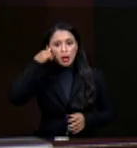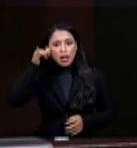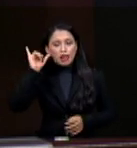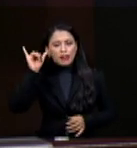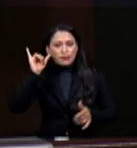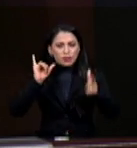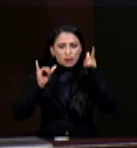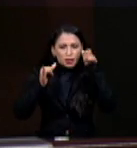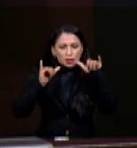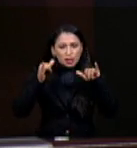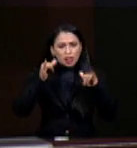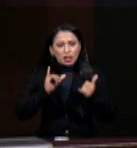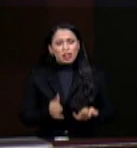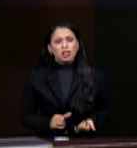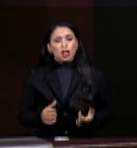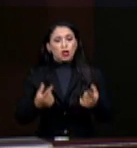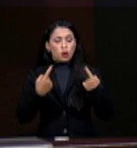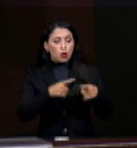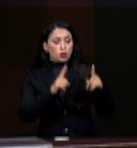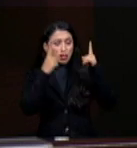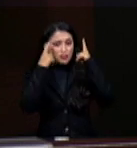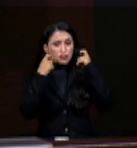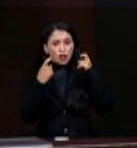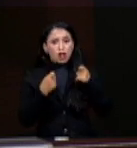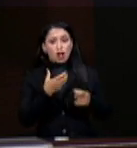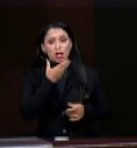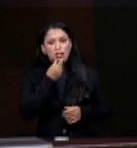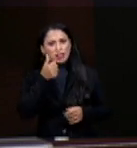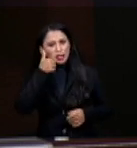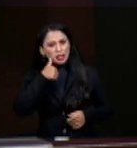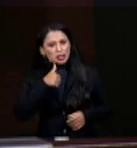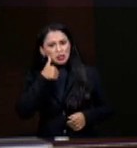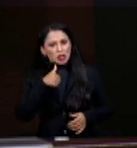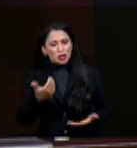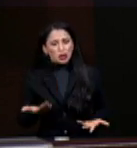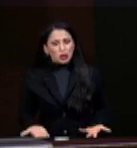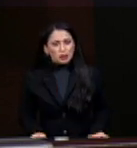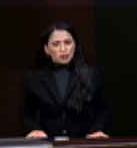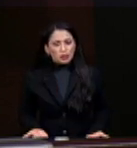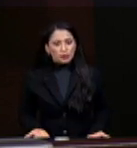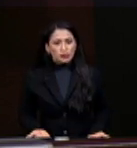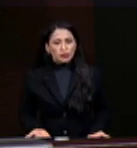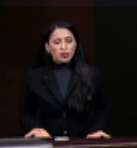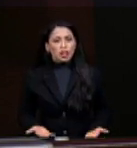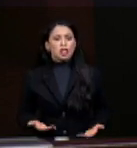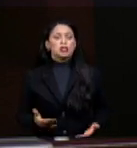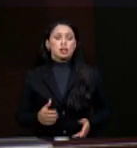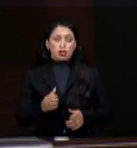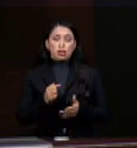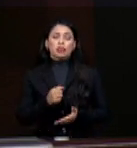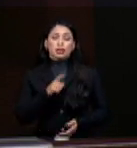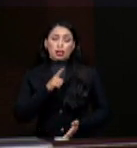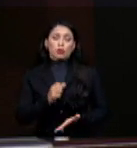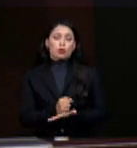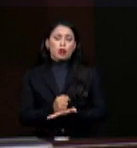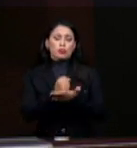e na resposta à violência de gênero, incluindo o apoio a ações de sociedade civil que transformam as relações